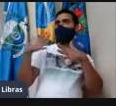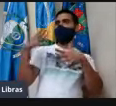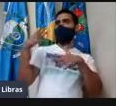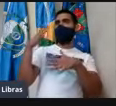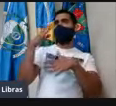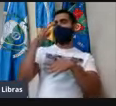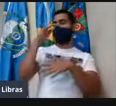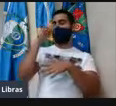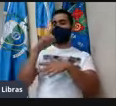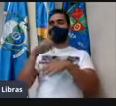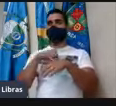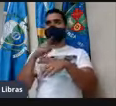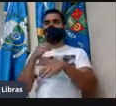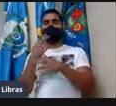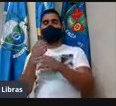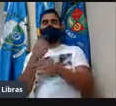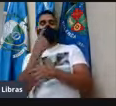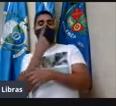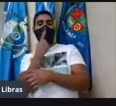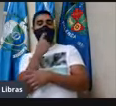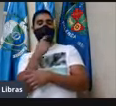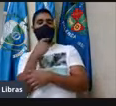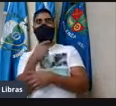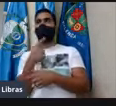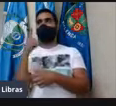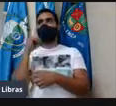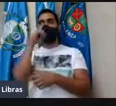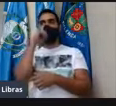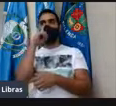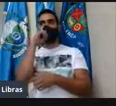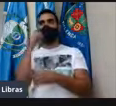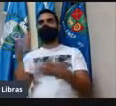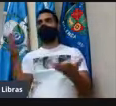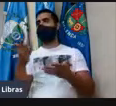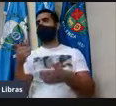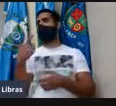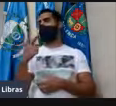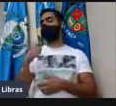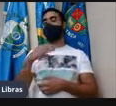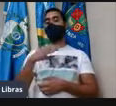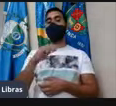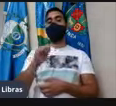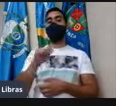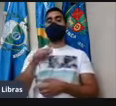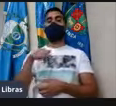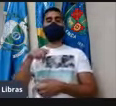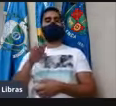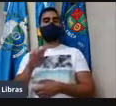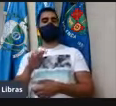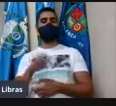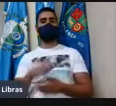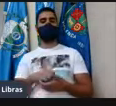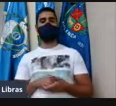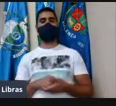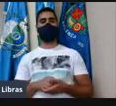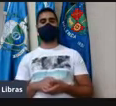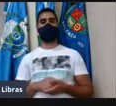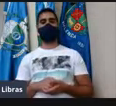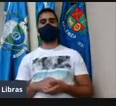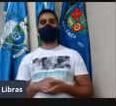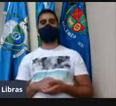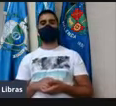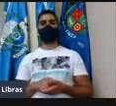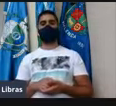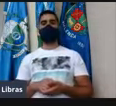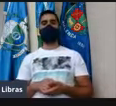vermelha. Porque hoje a gente não tem mais o calque, que era uma das nossas